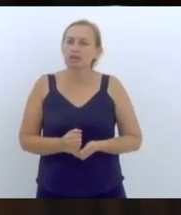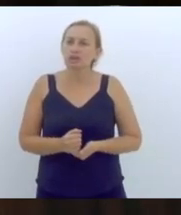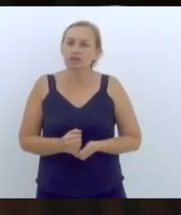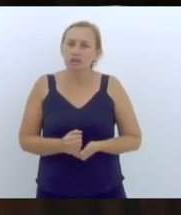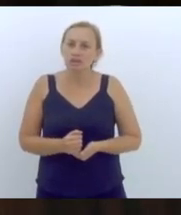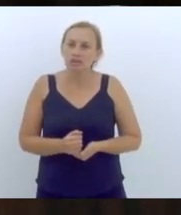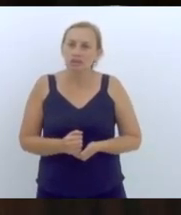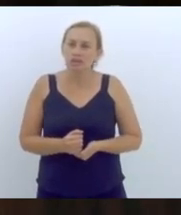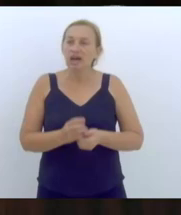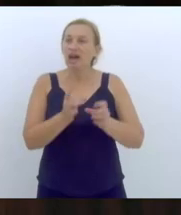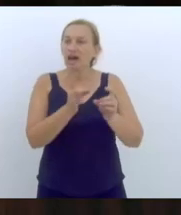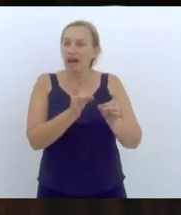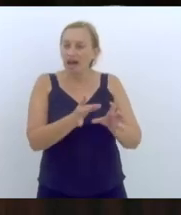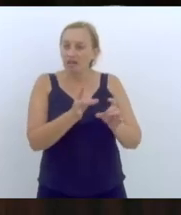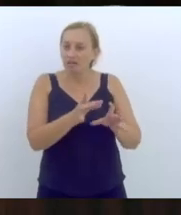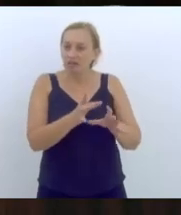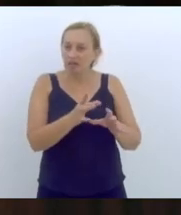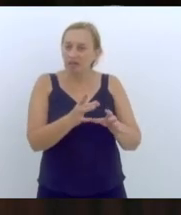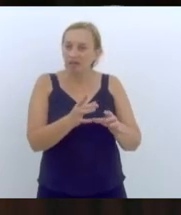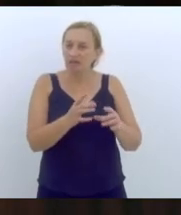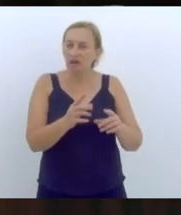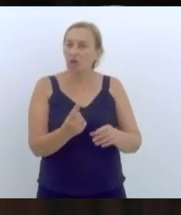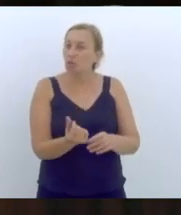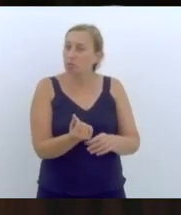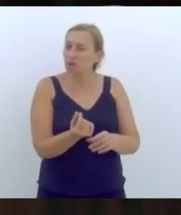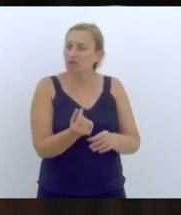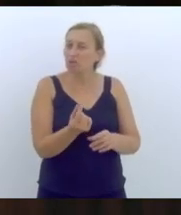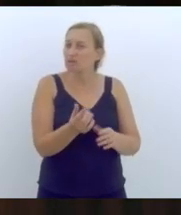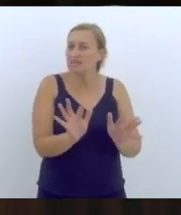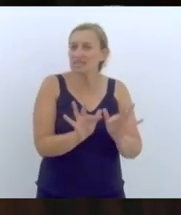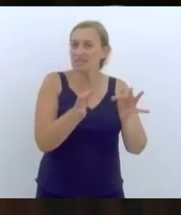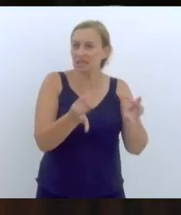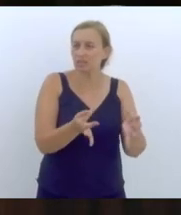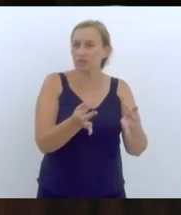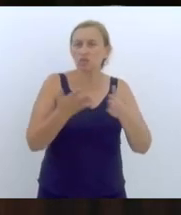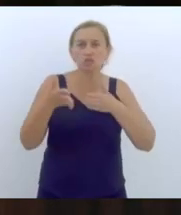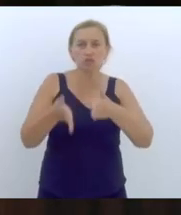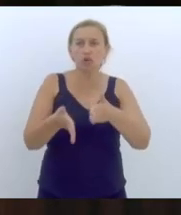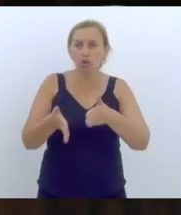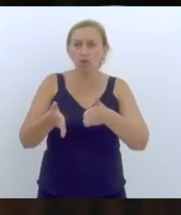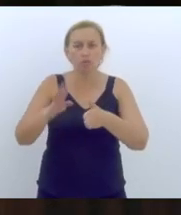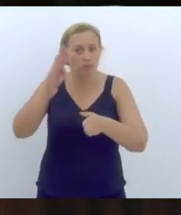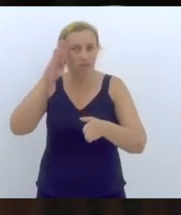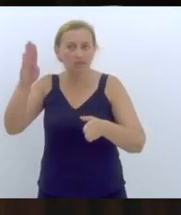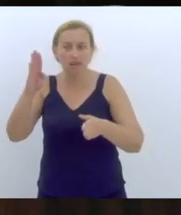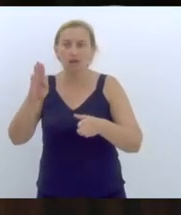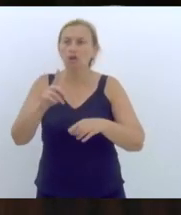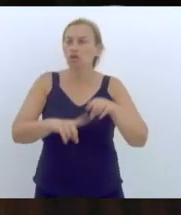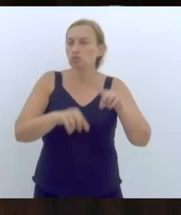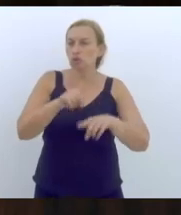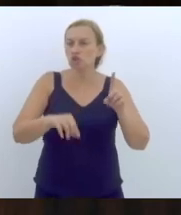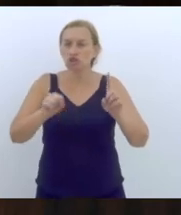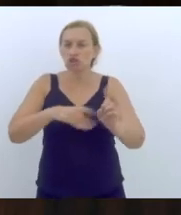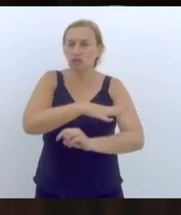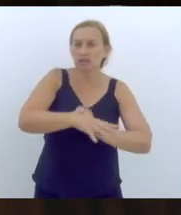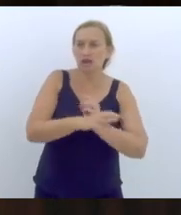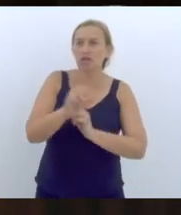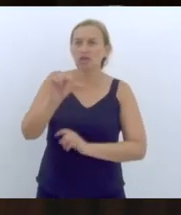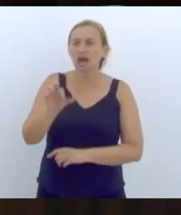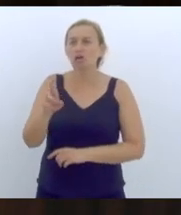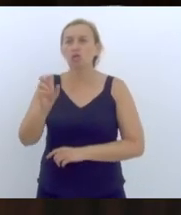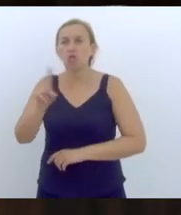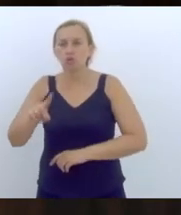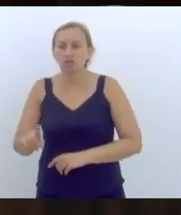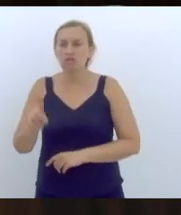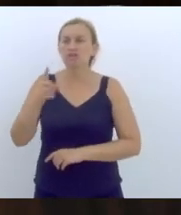a revenda a preço simbólico, tendo como público-alvo os projetos sociais da Cruz Vermelha e a população